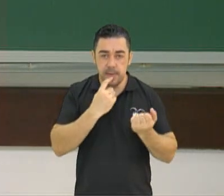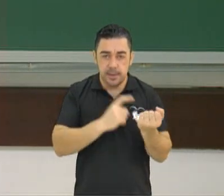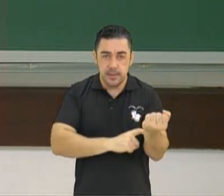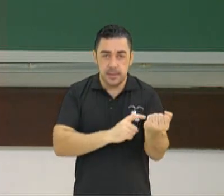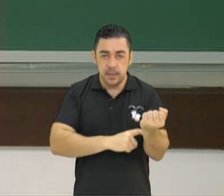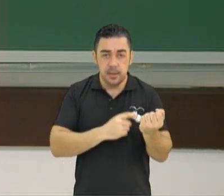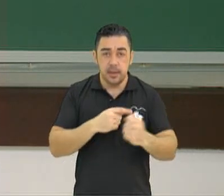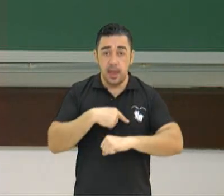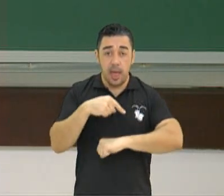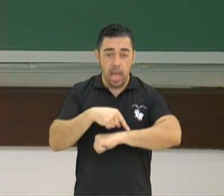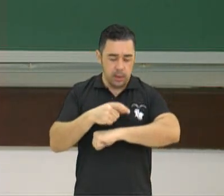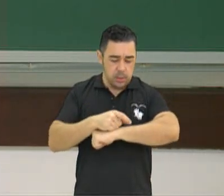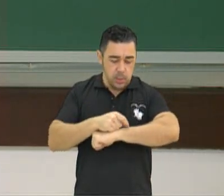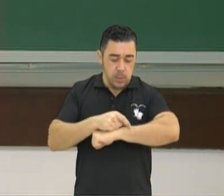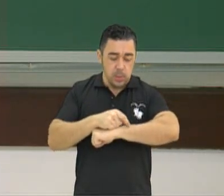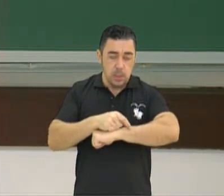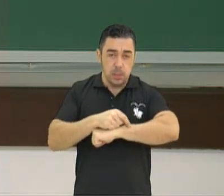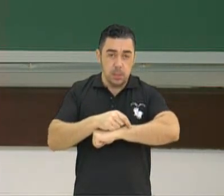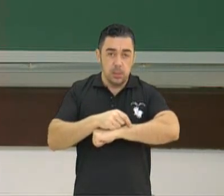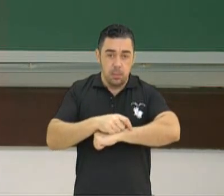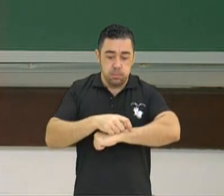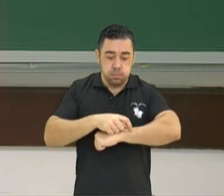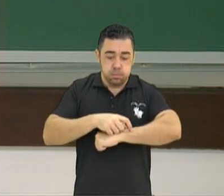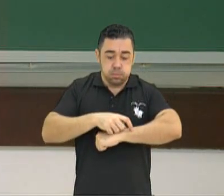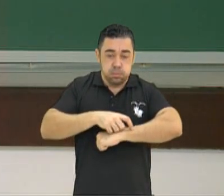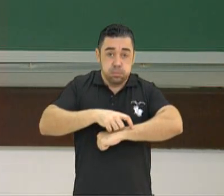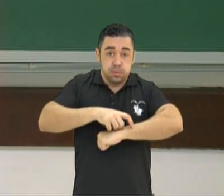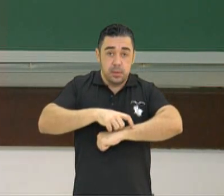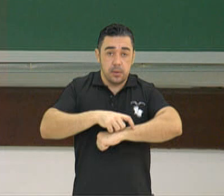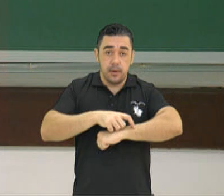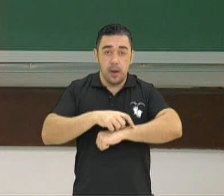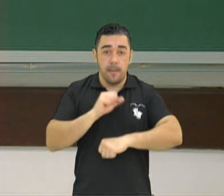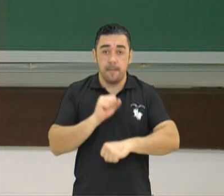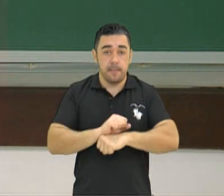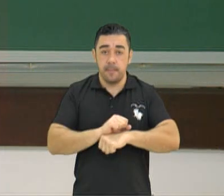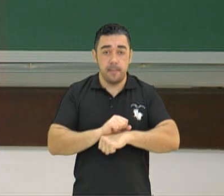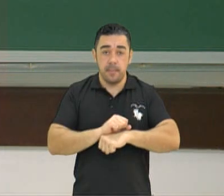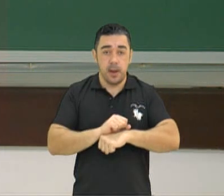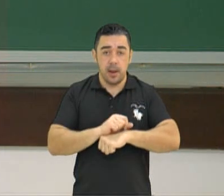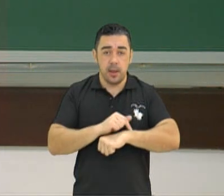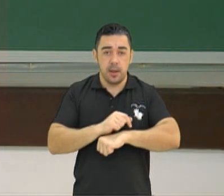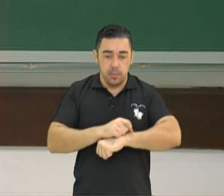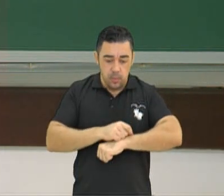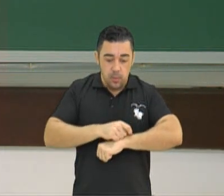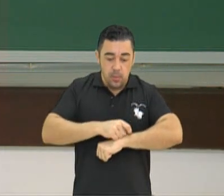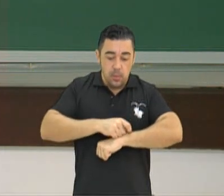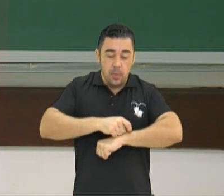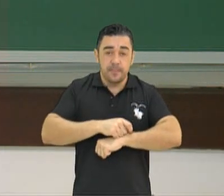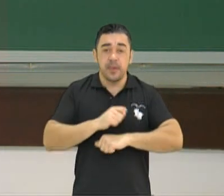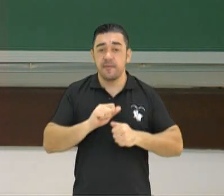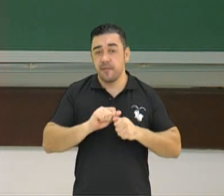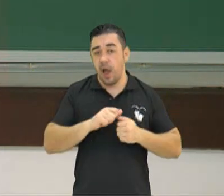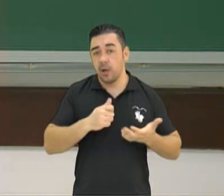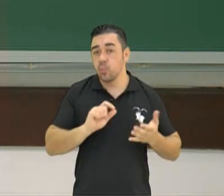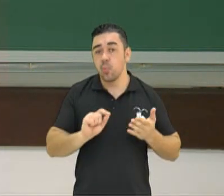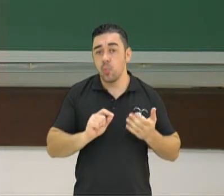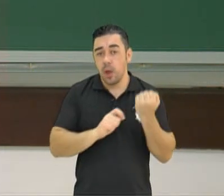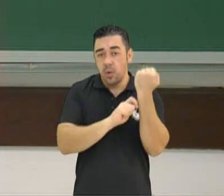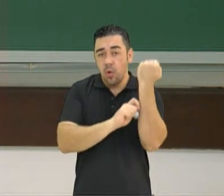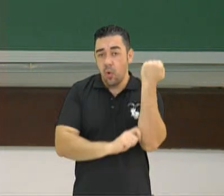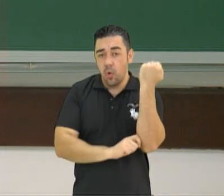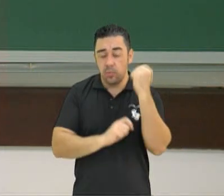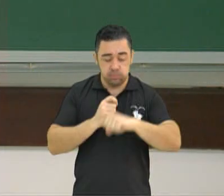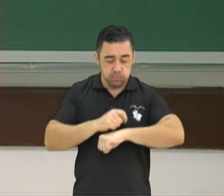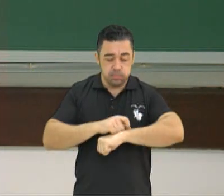tanta fome, que ela vai se alimentando e ela não sai dali para fazer cocô. para fazer as necessidades. Ela faz por ali